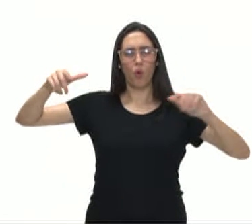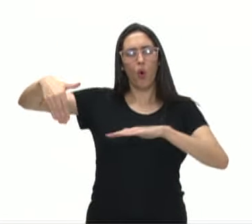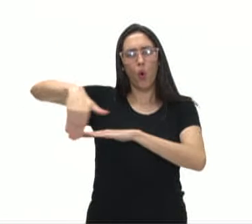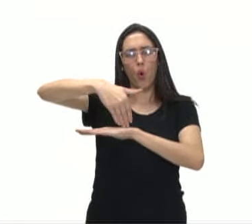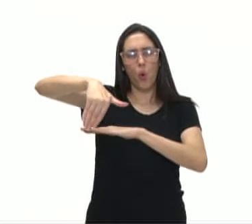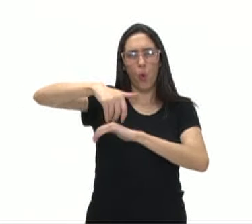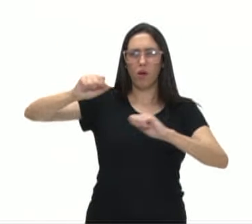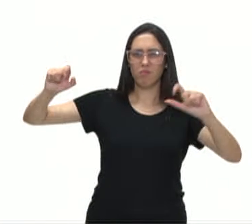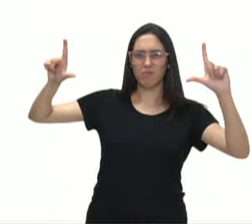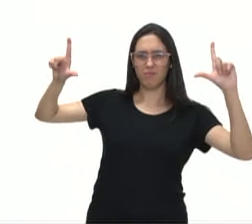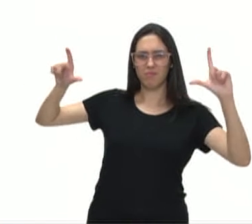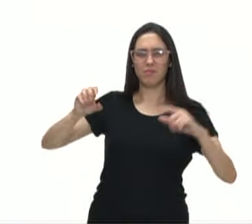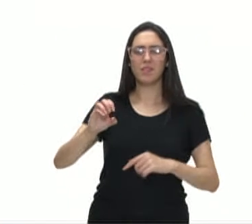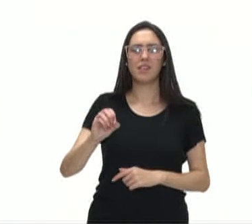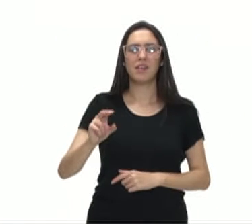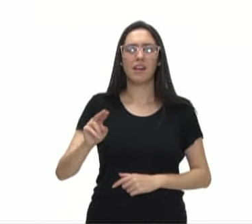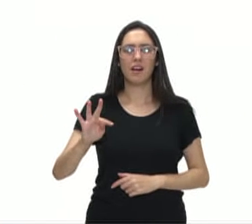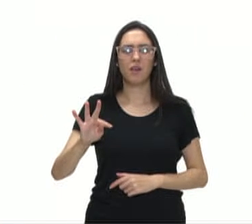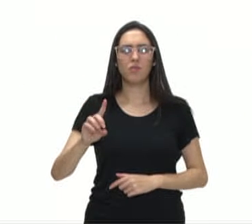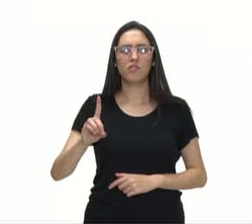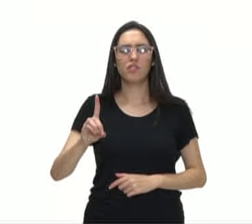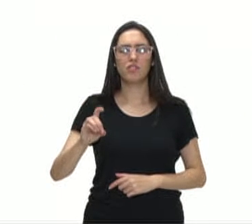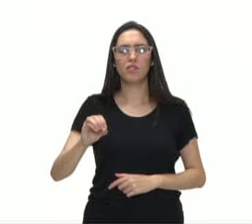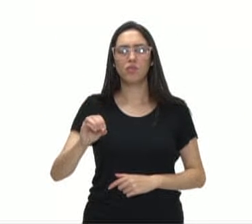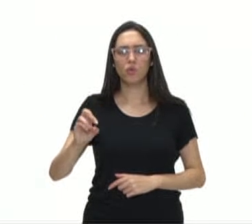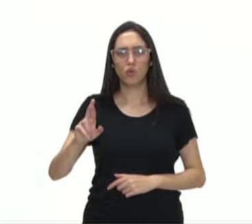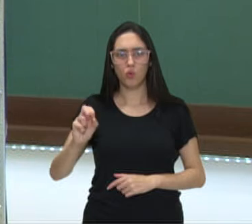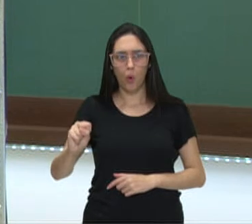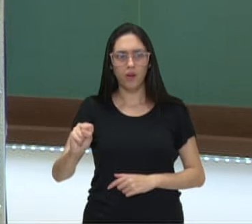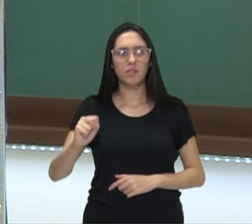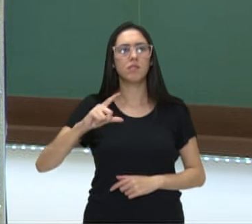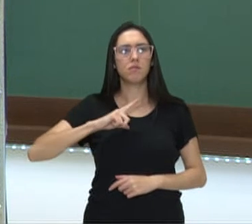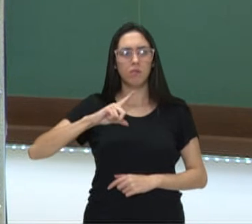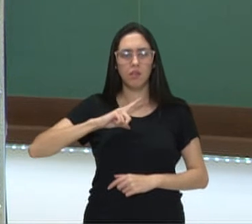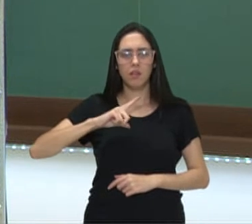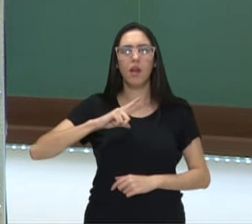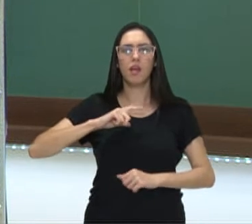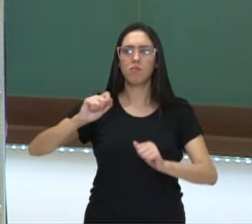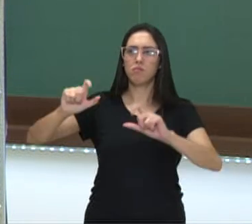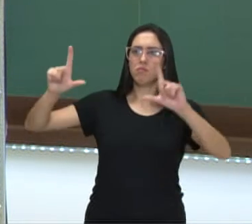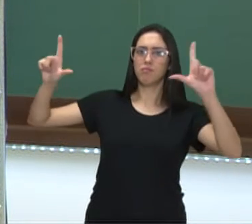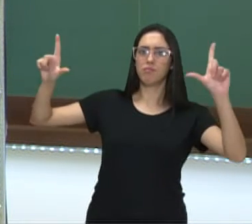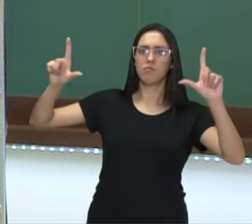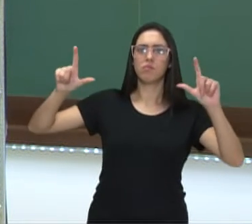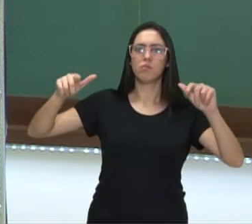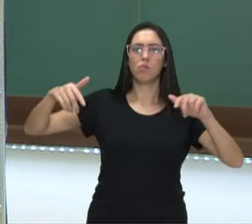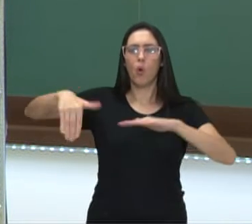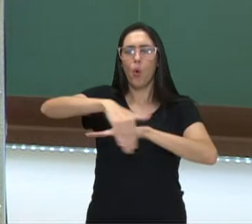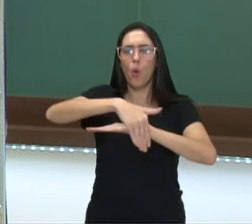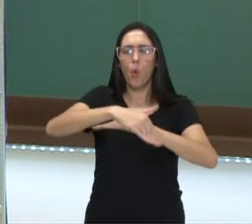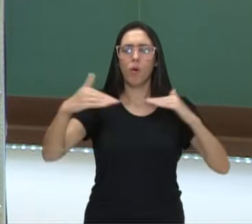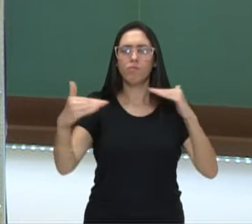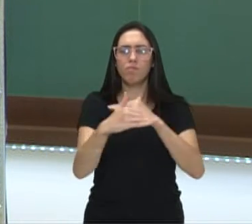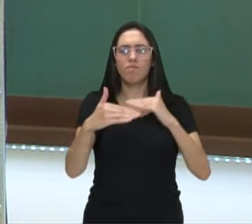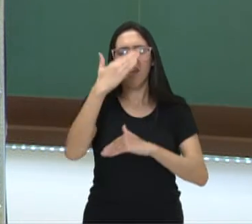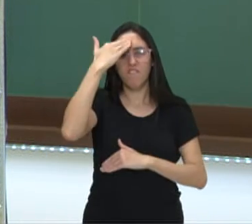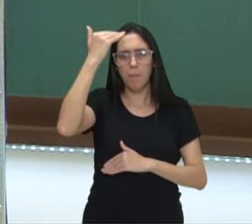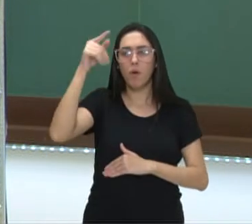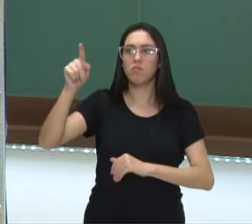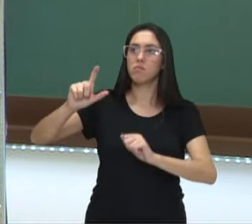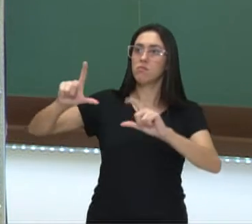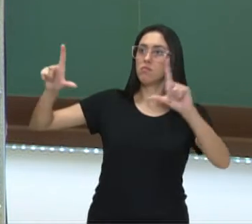placas publicitárias que são instaladas em locais de grande circulação e que têm por objetivo fazer com que as pessoas